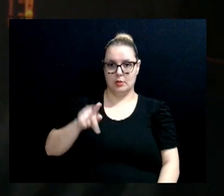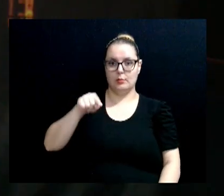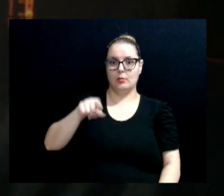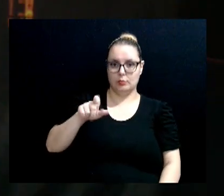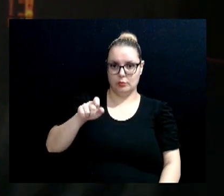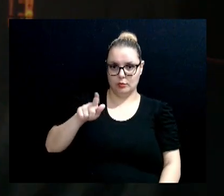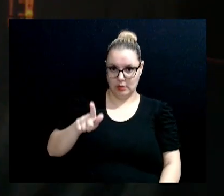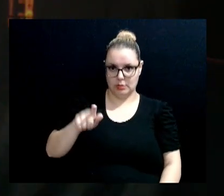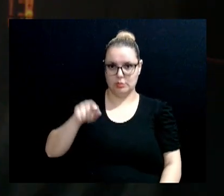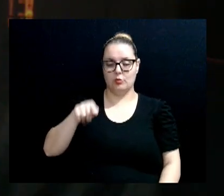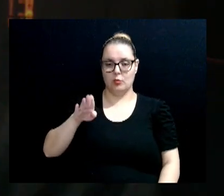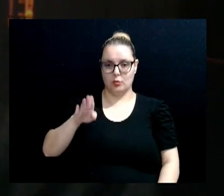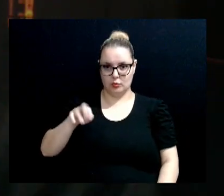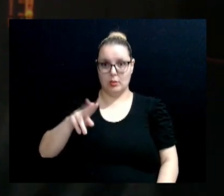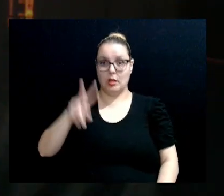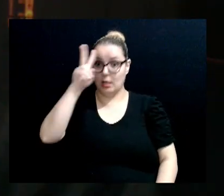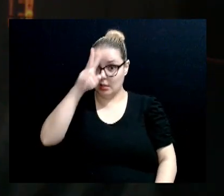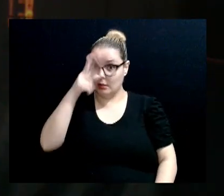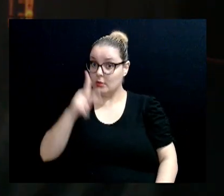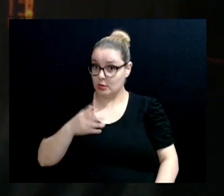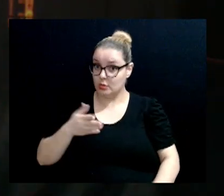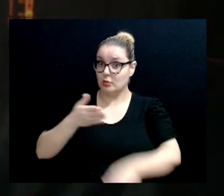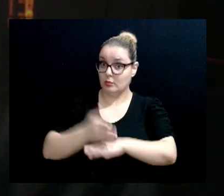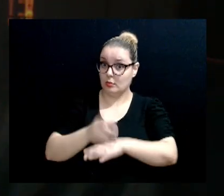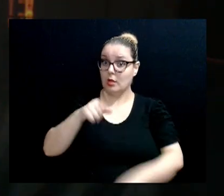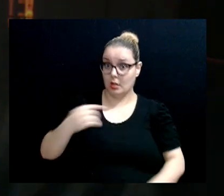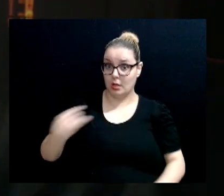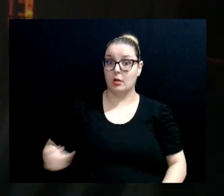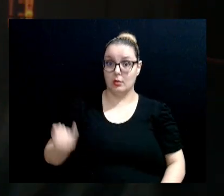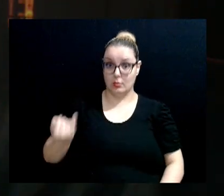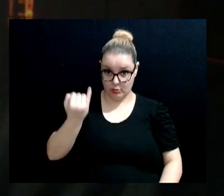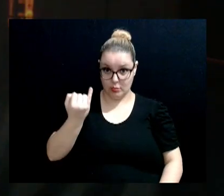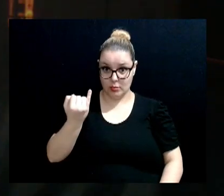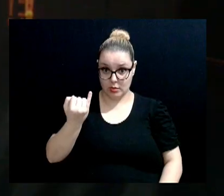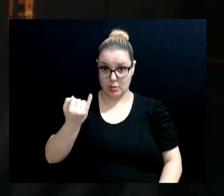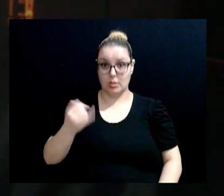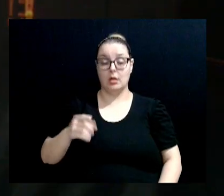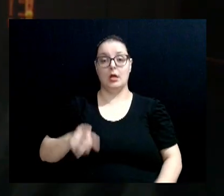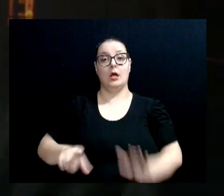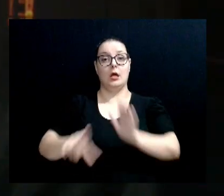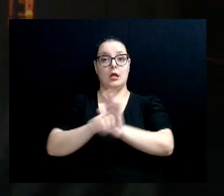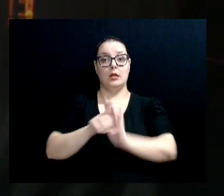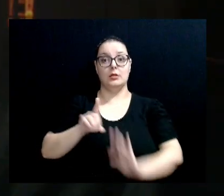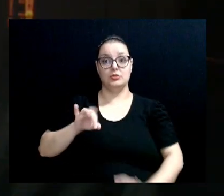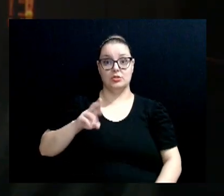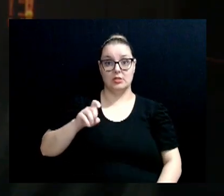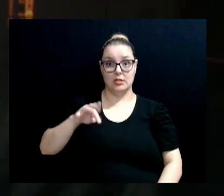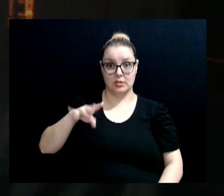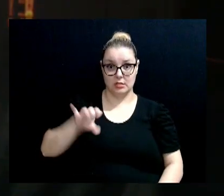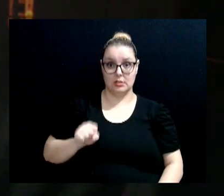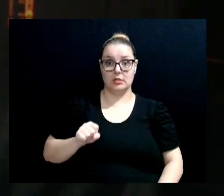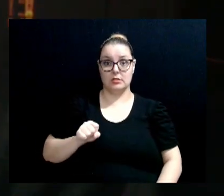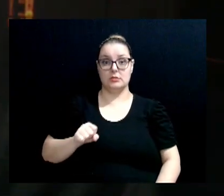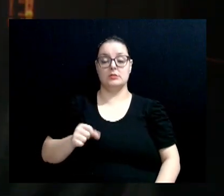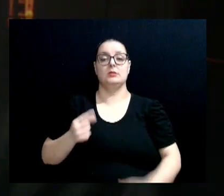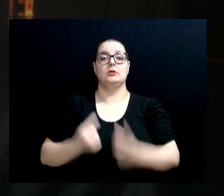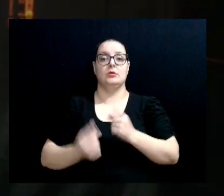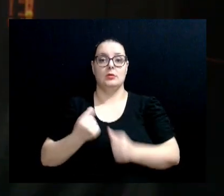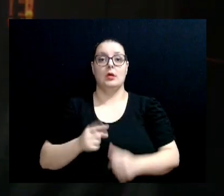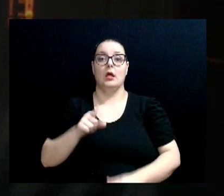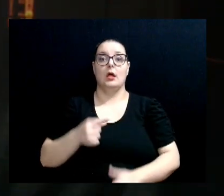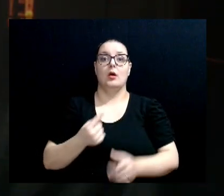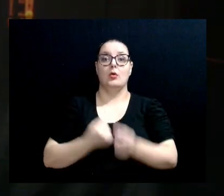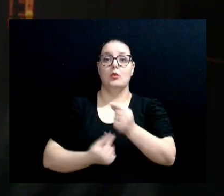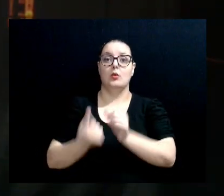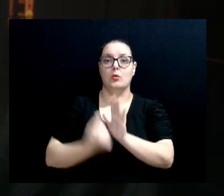campinas.sp.leg.br. Lembrando que a sua participação é muito importante e a Lei de Diretrizes Orçamentárias é o orçamento, né, que vai ser